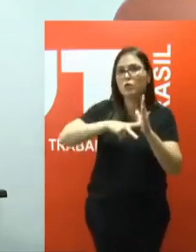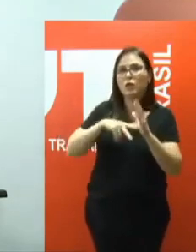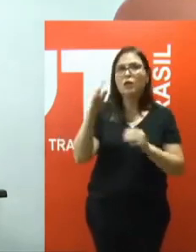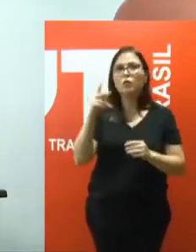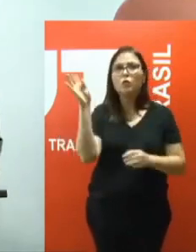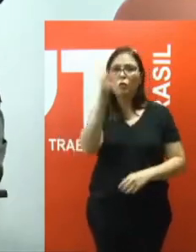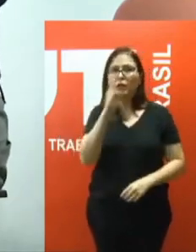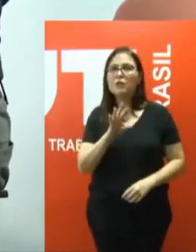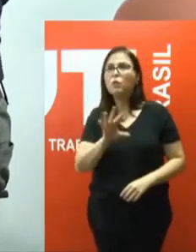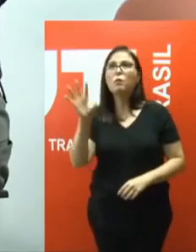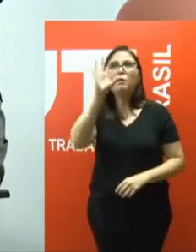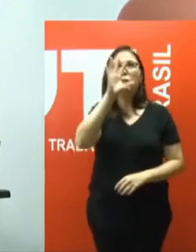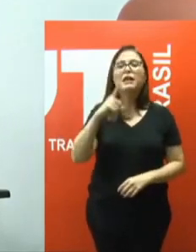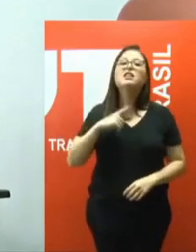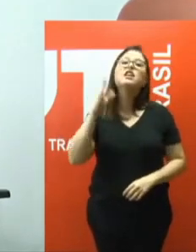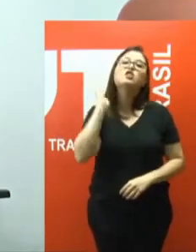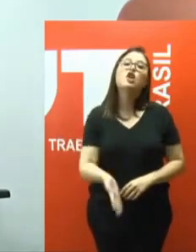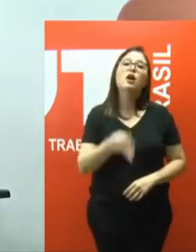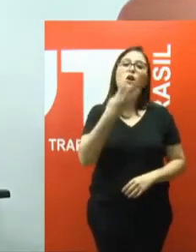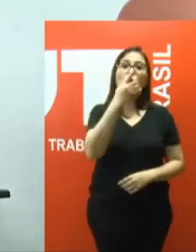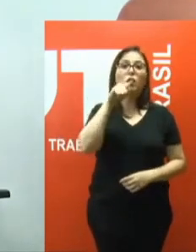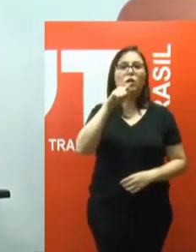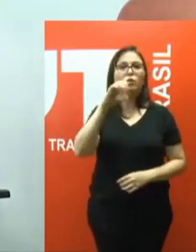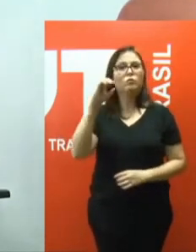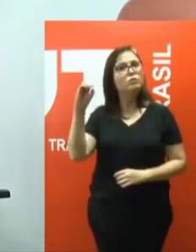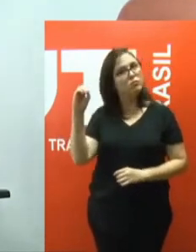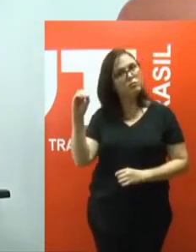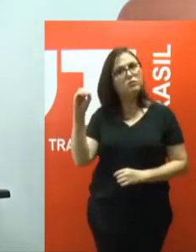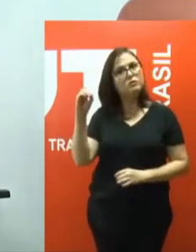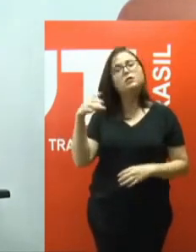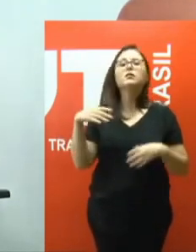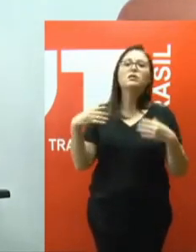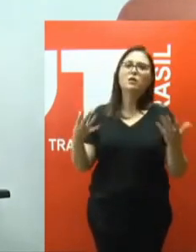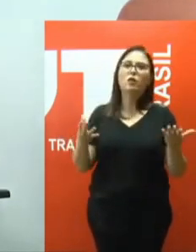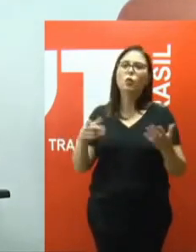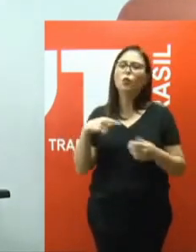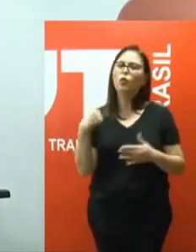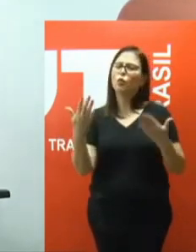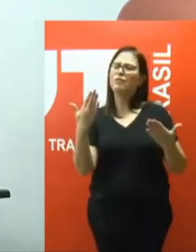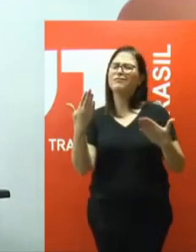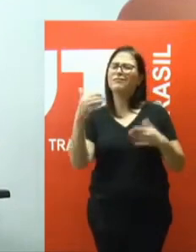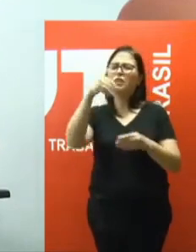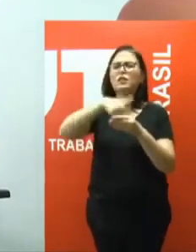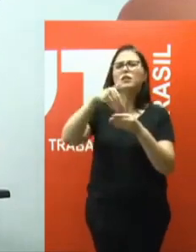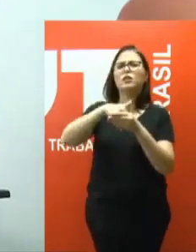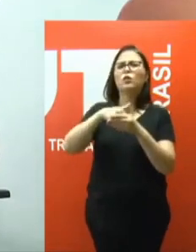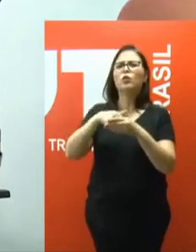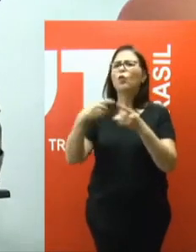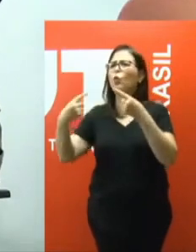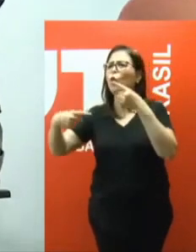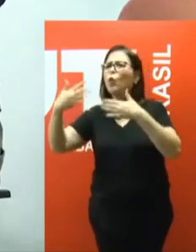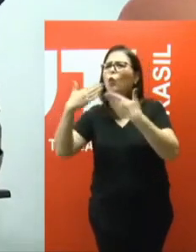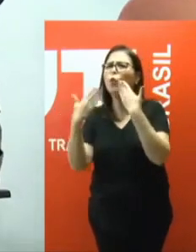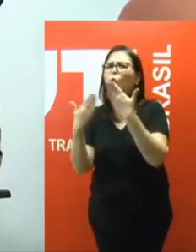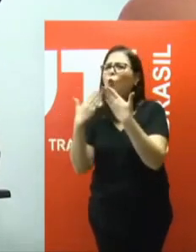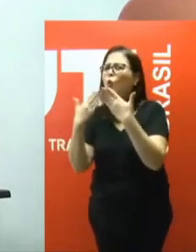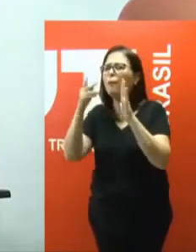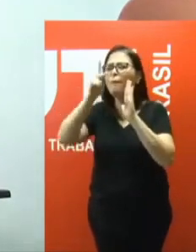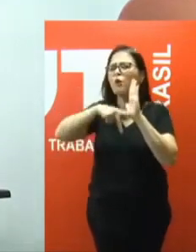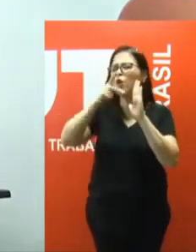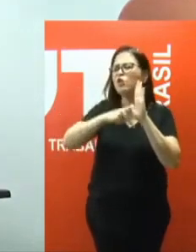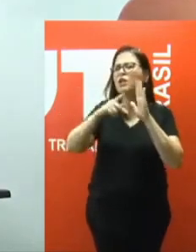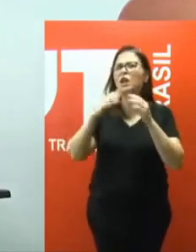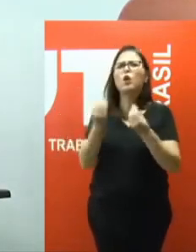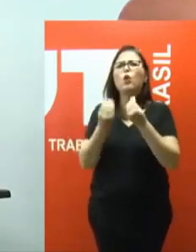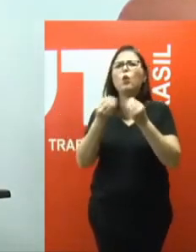também sabemos que vai ser uma batalha nas redes sociais, presidente. E a eleição, na nossa avaliação, não vai ser uma eleição que vai discutir modelo de país, projeto de desenvolvimento, não vai